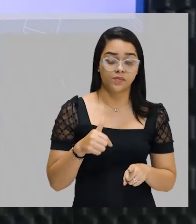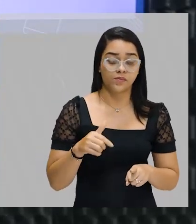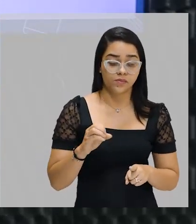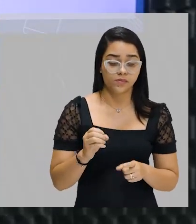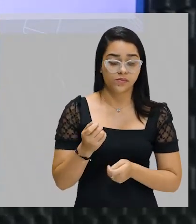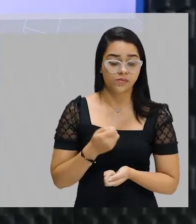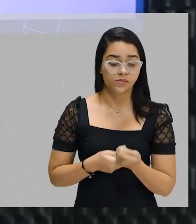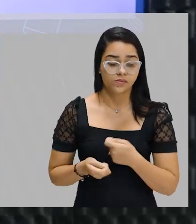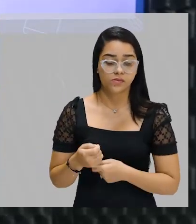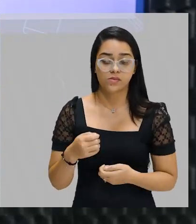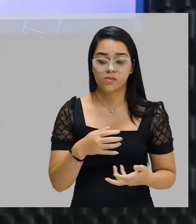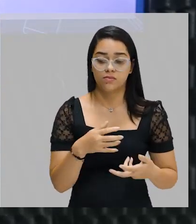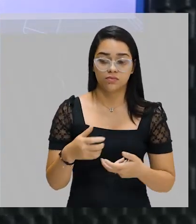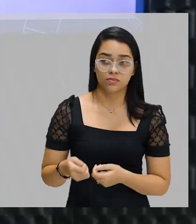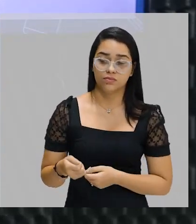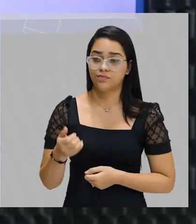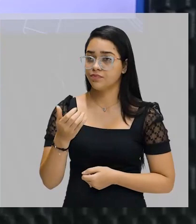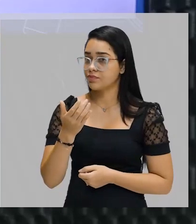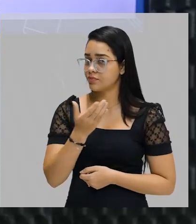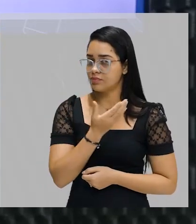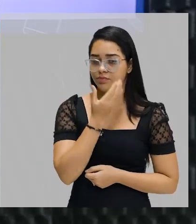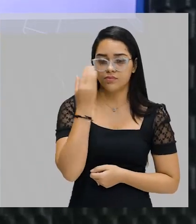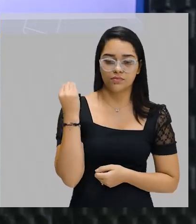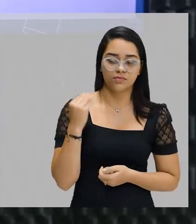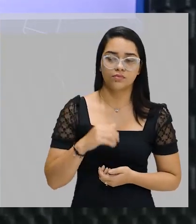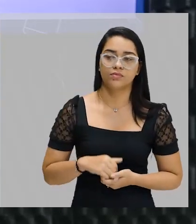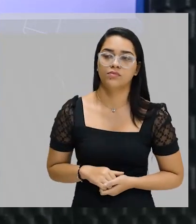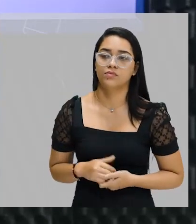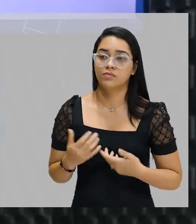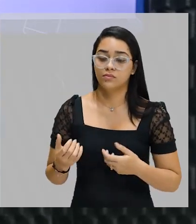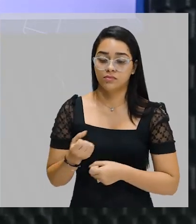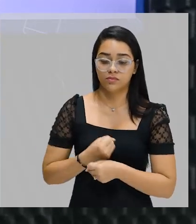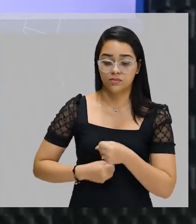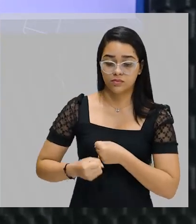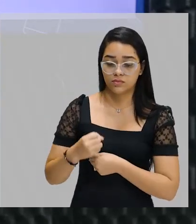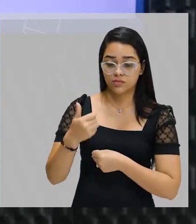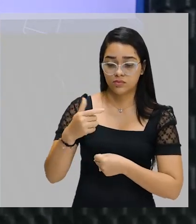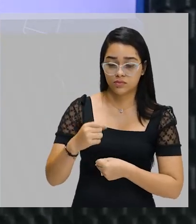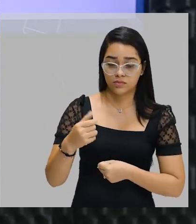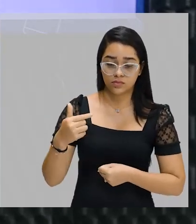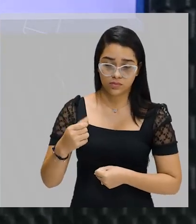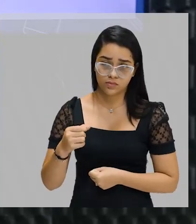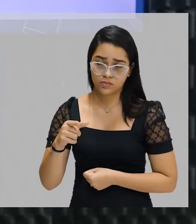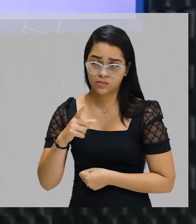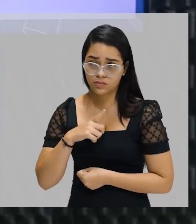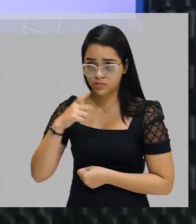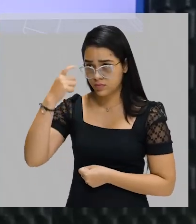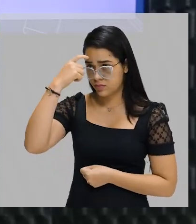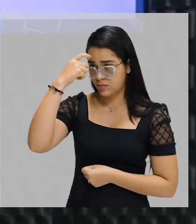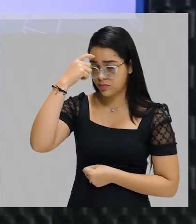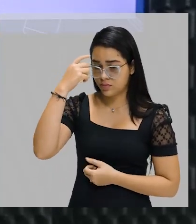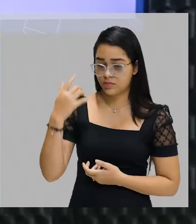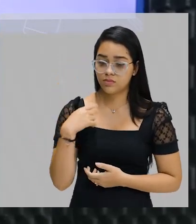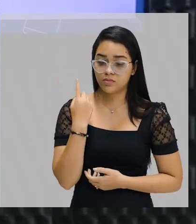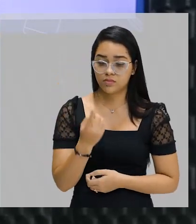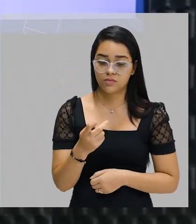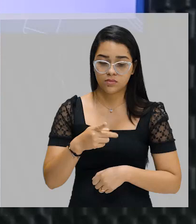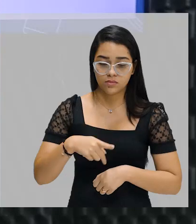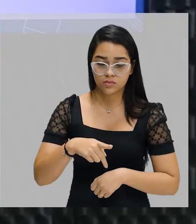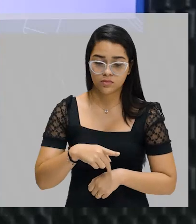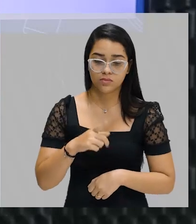maiores economias do mundo. Não esqueça isso, tá certo? No ano de 2020, para você ter noção, galera, o nosso